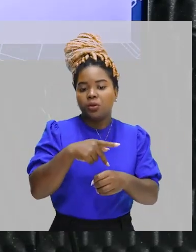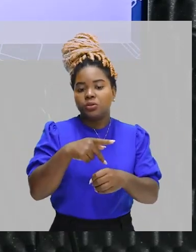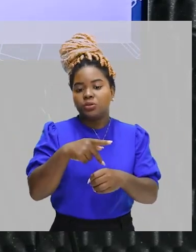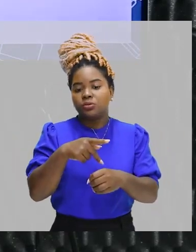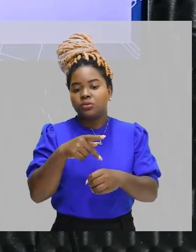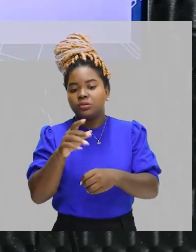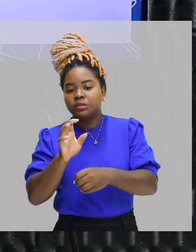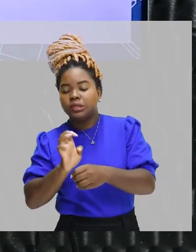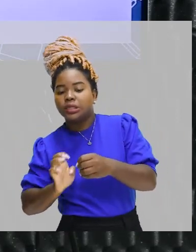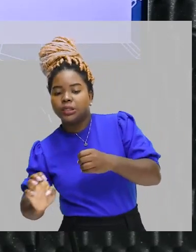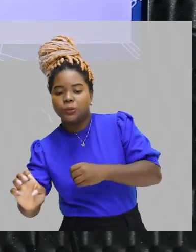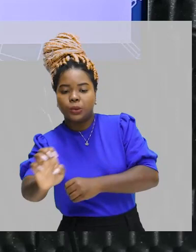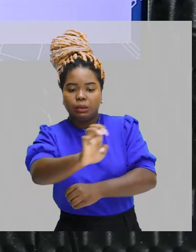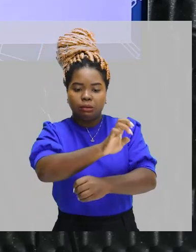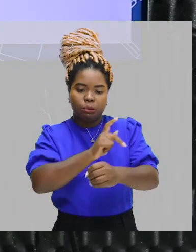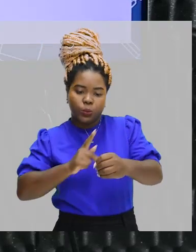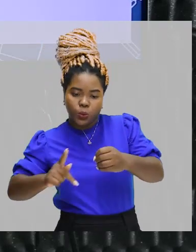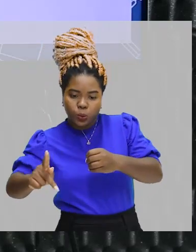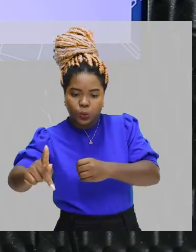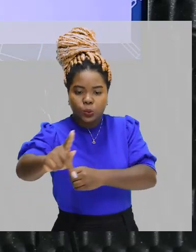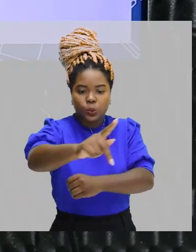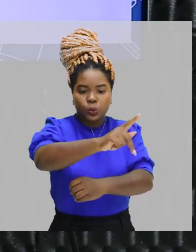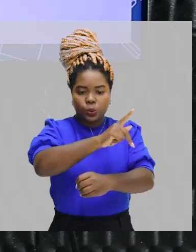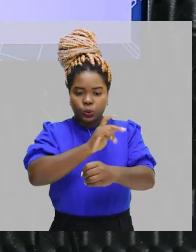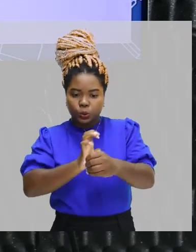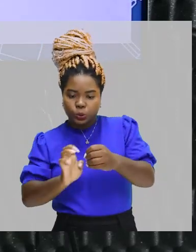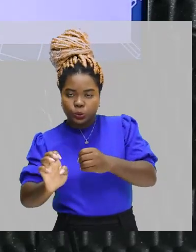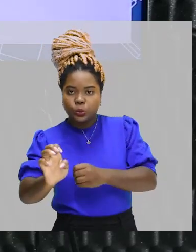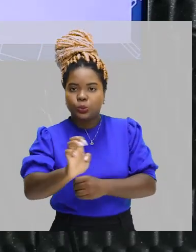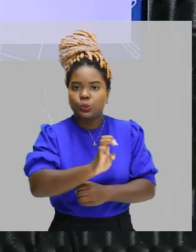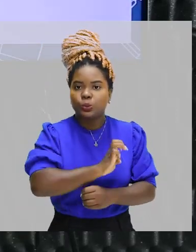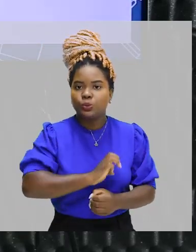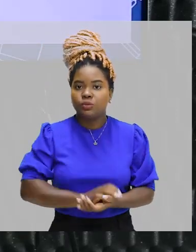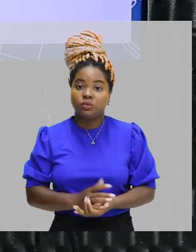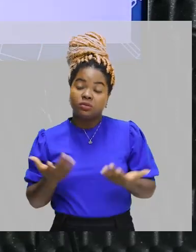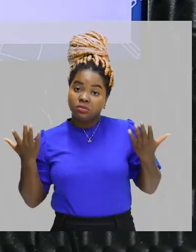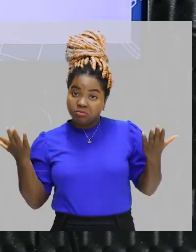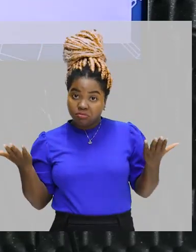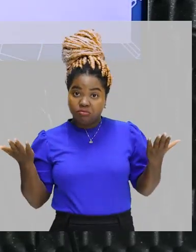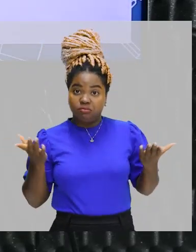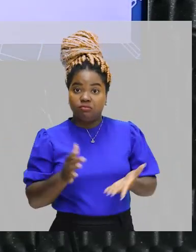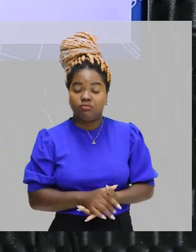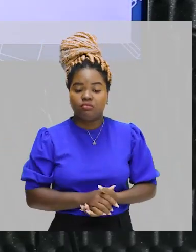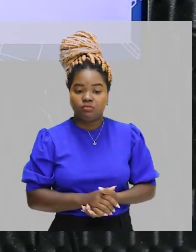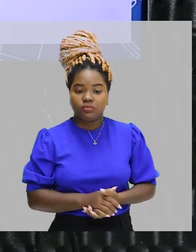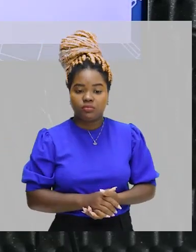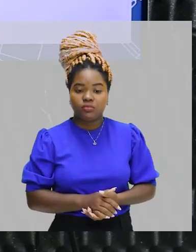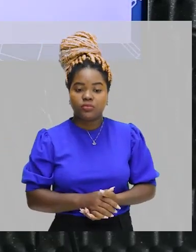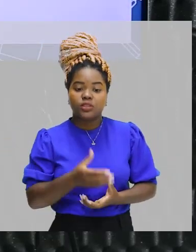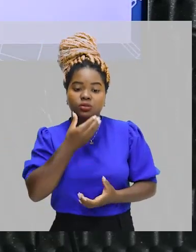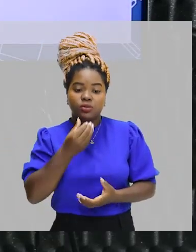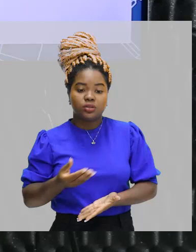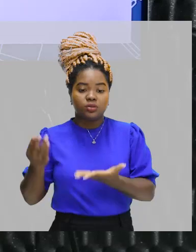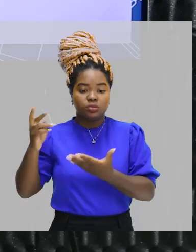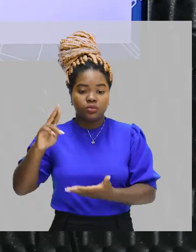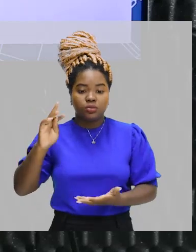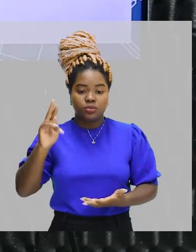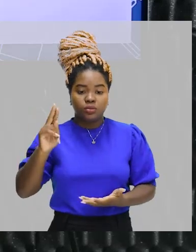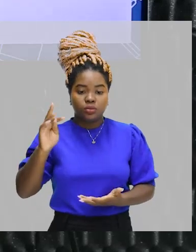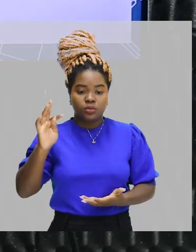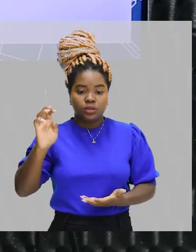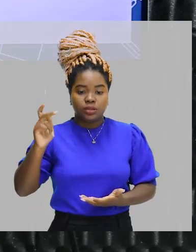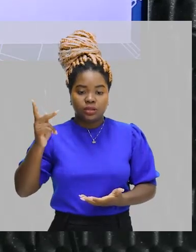negativas ao redor, tá ok? Então essa é a contribuição do Rutherford, que depois o Bohr